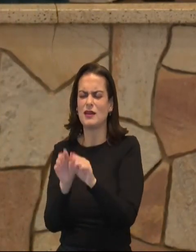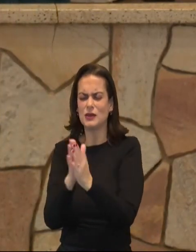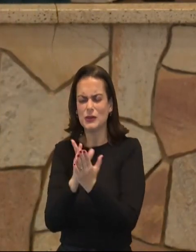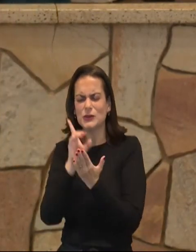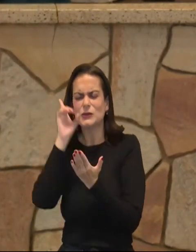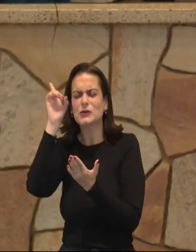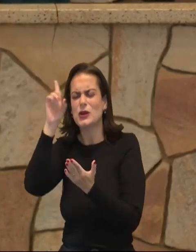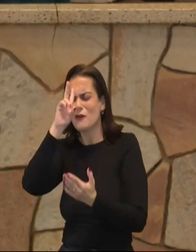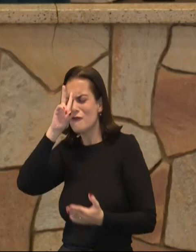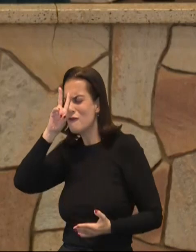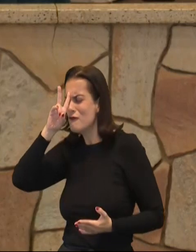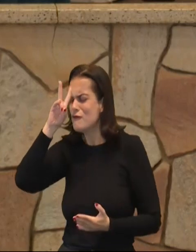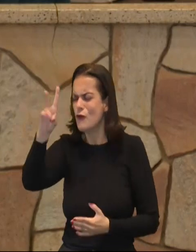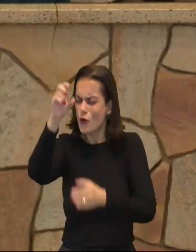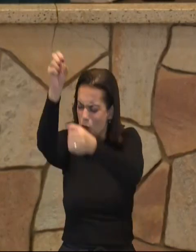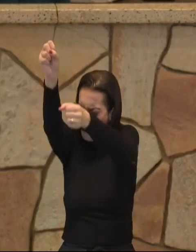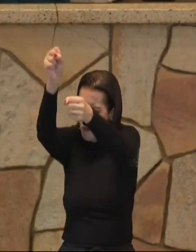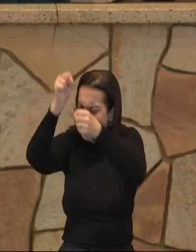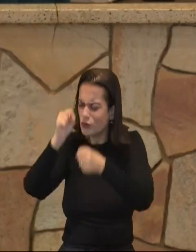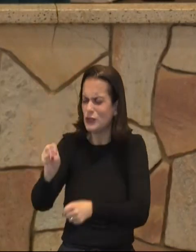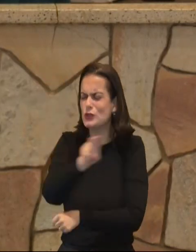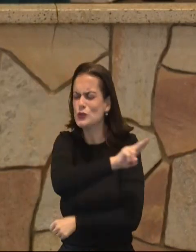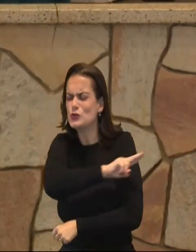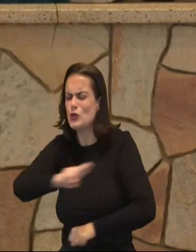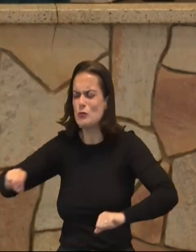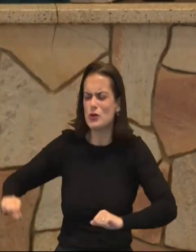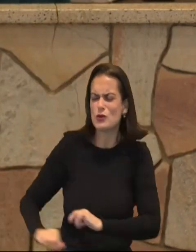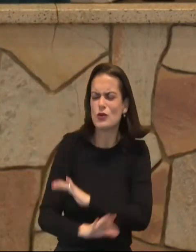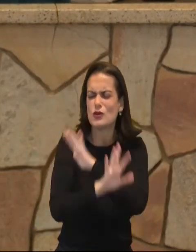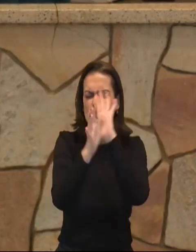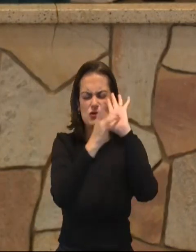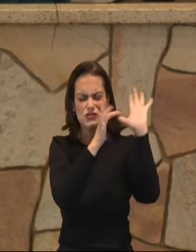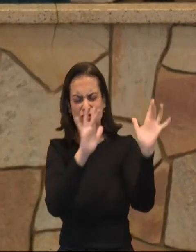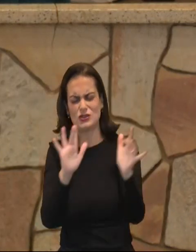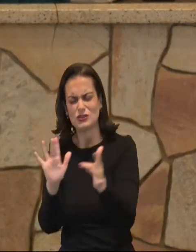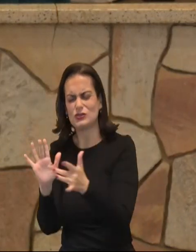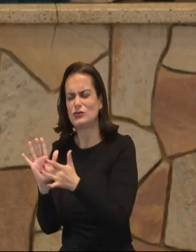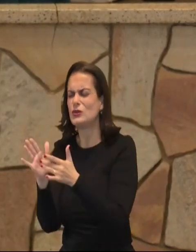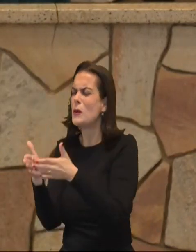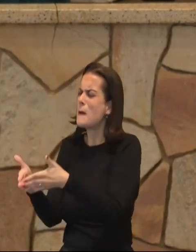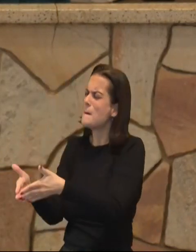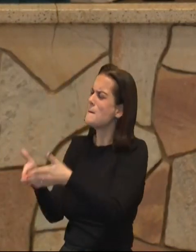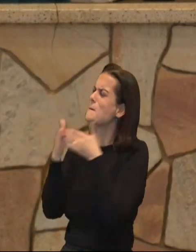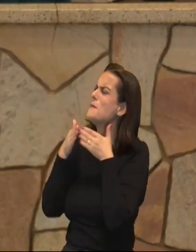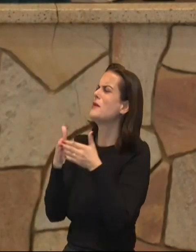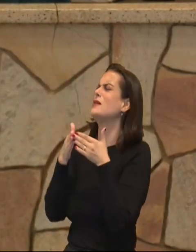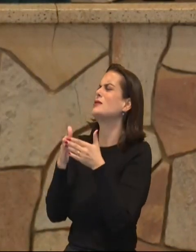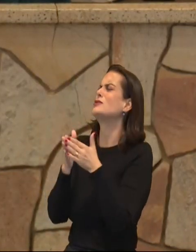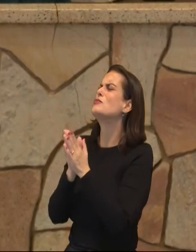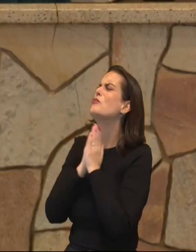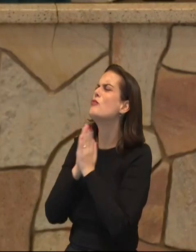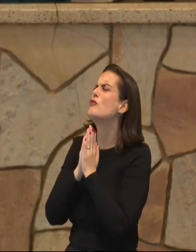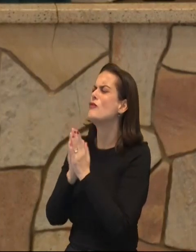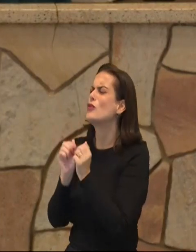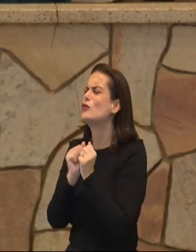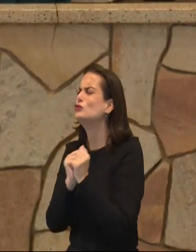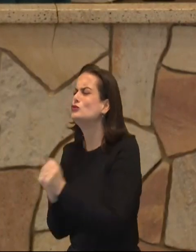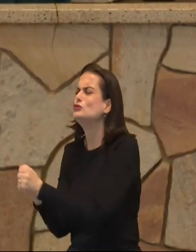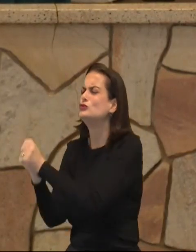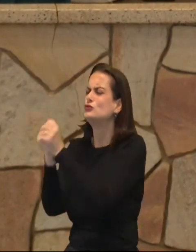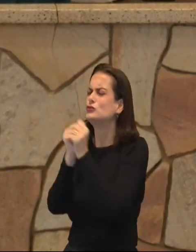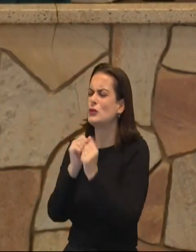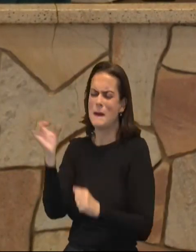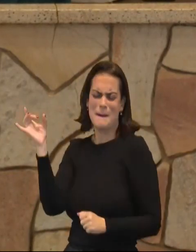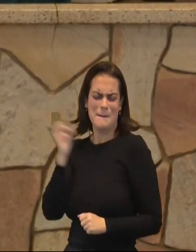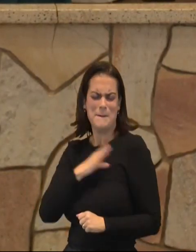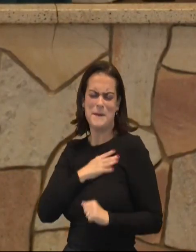palavra, e pela autoridade do nome glorioso de Jesus, eu peço-Te e Te suplicamos juntos, que o